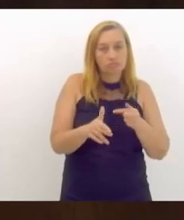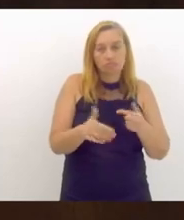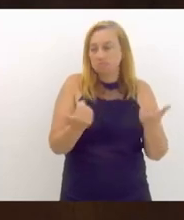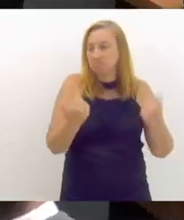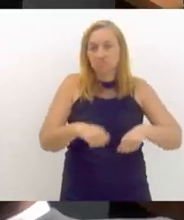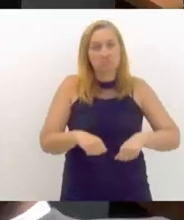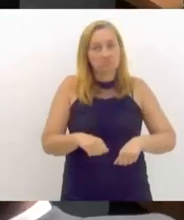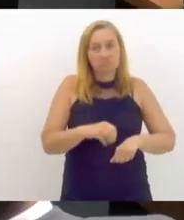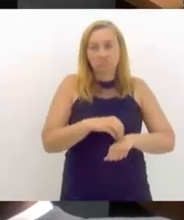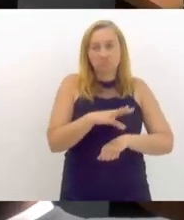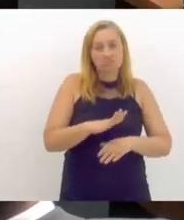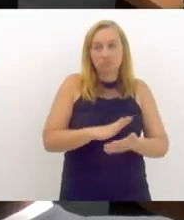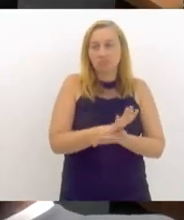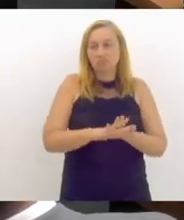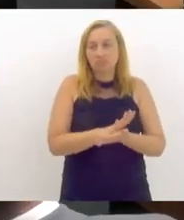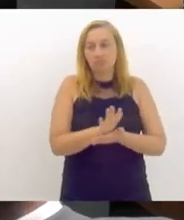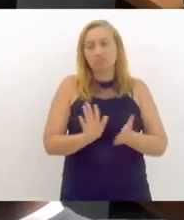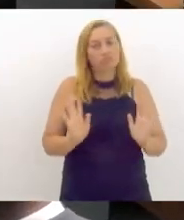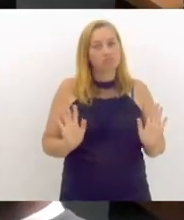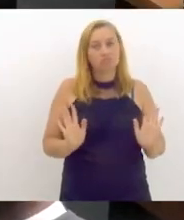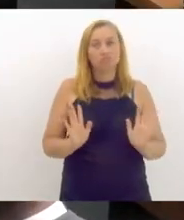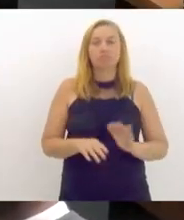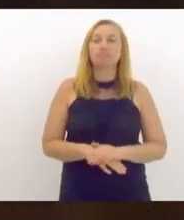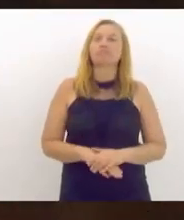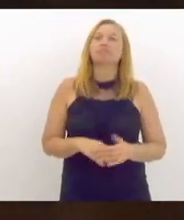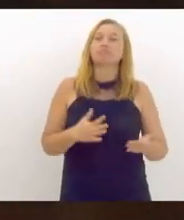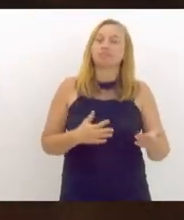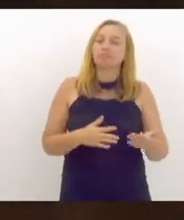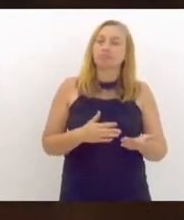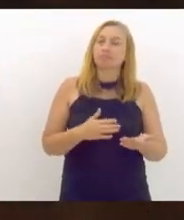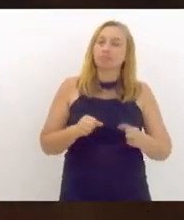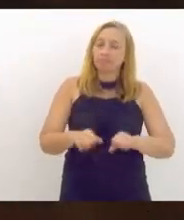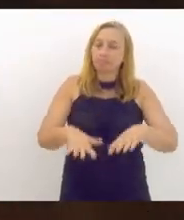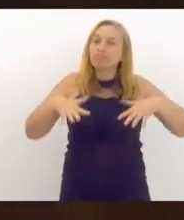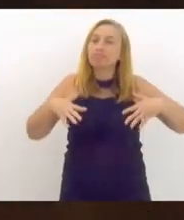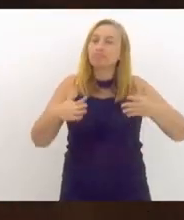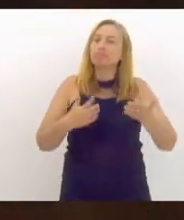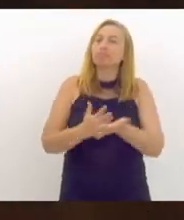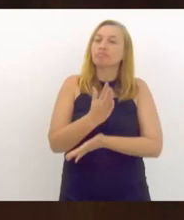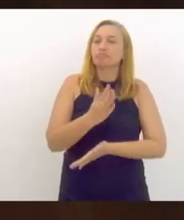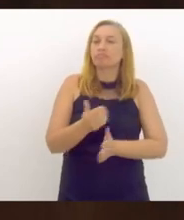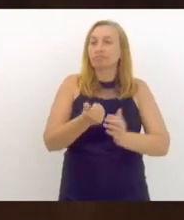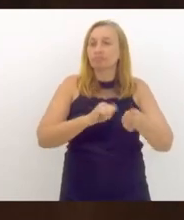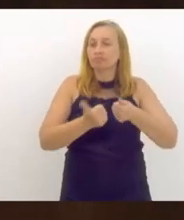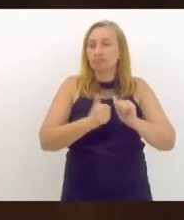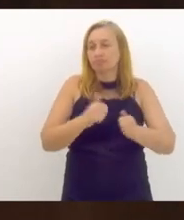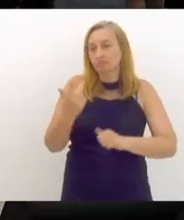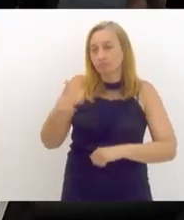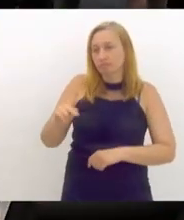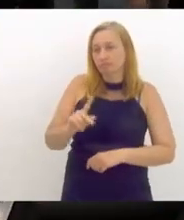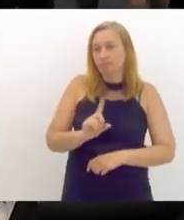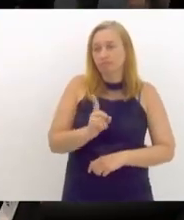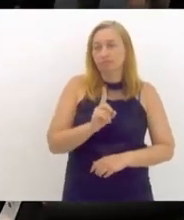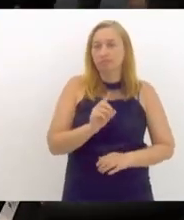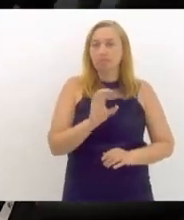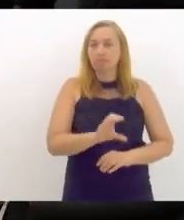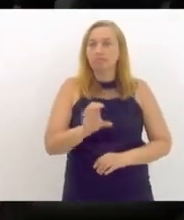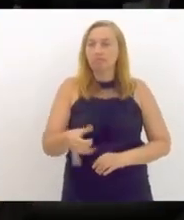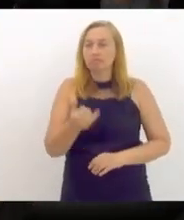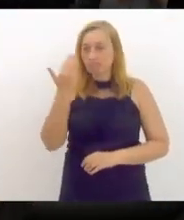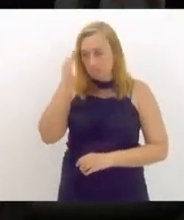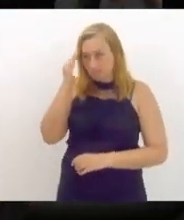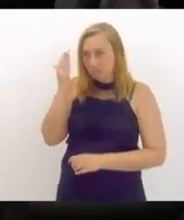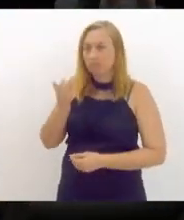Ele emenda e, aprovando a emenda dele, o plenário aprovando, avalia a emenda dele, não a da CCJ. Entendeu, deputado? Então